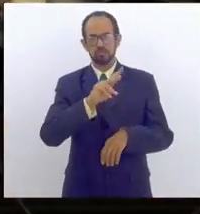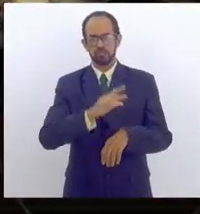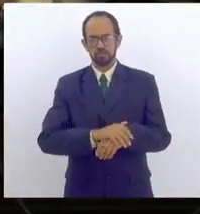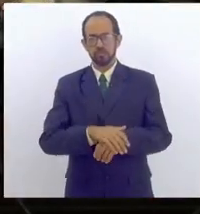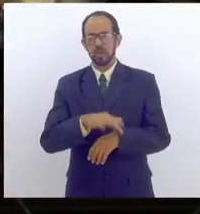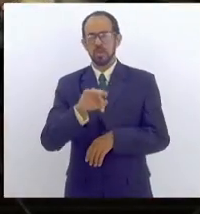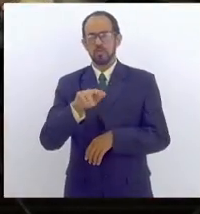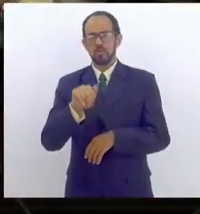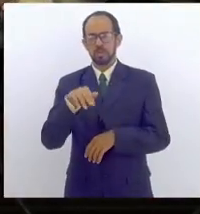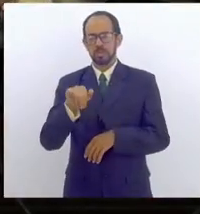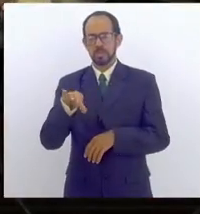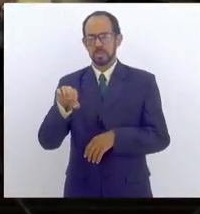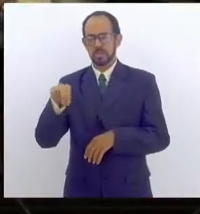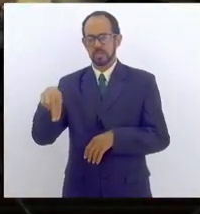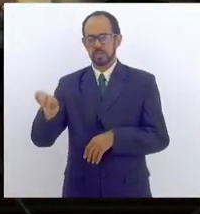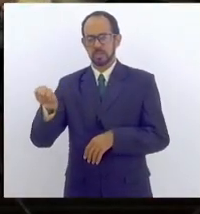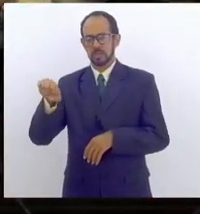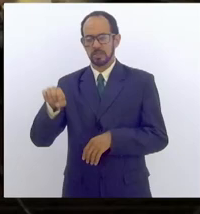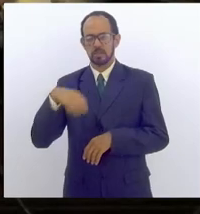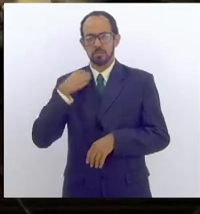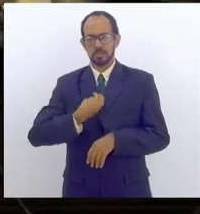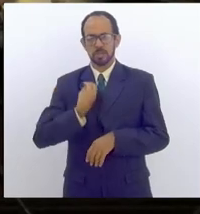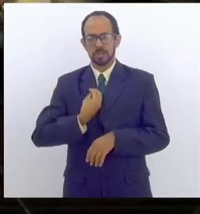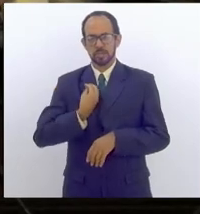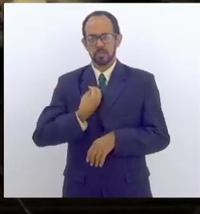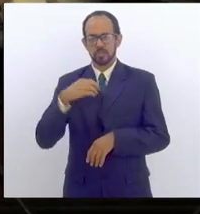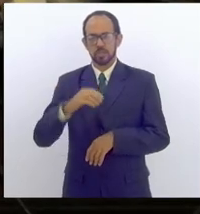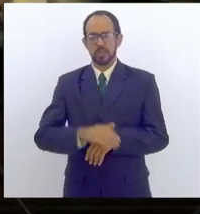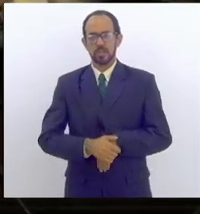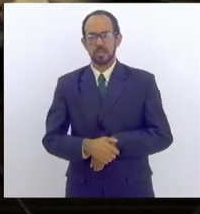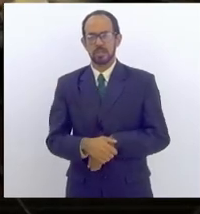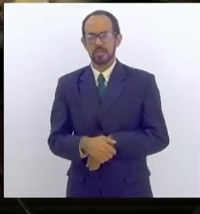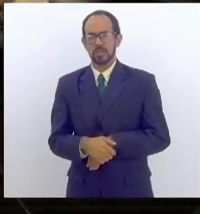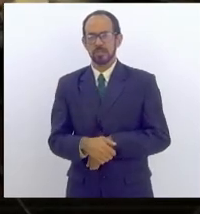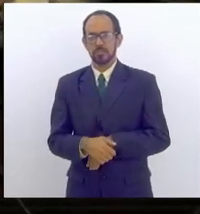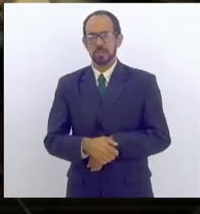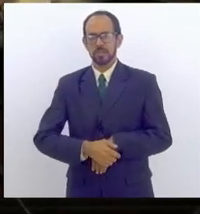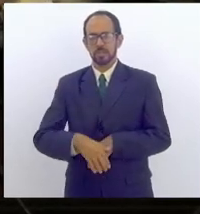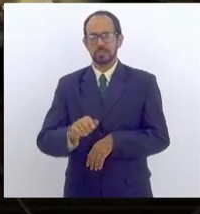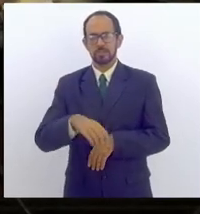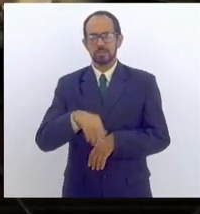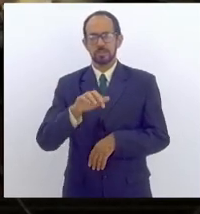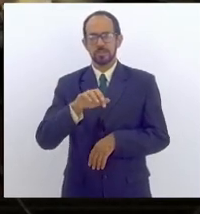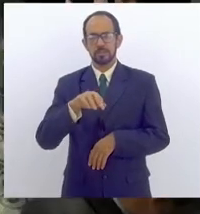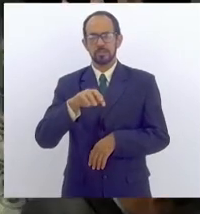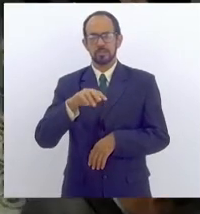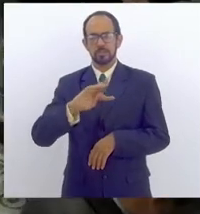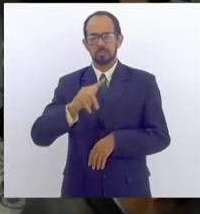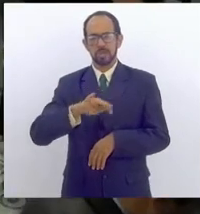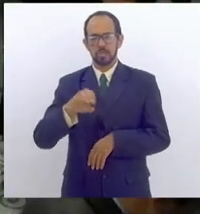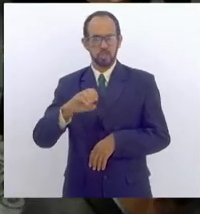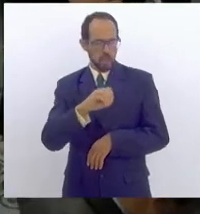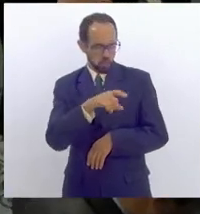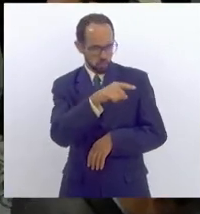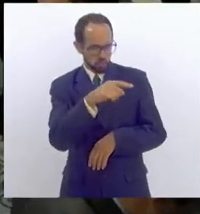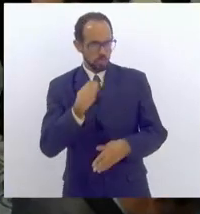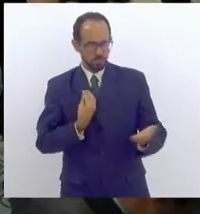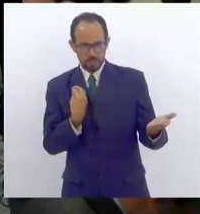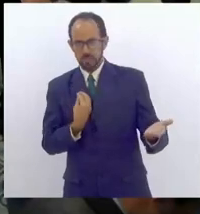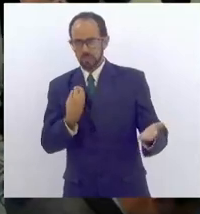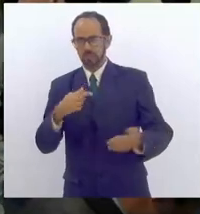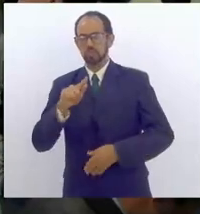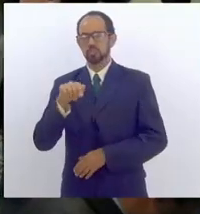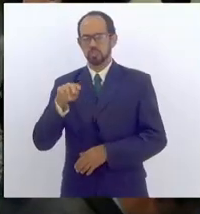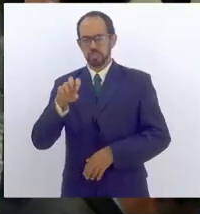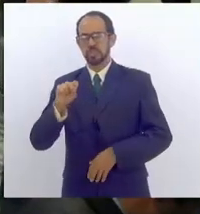Franciane Mota, presente, Fred Pacheco, viu o Fred ali, Gisele Monteiro, já vi